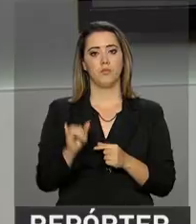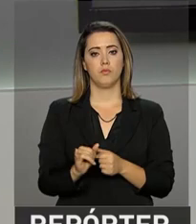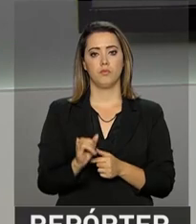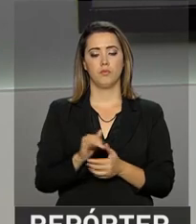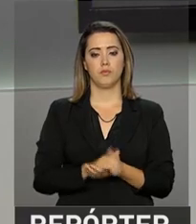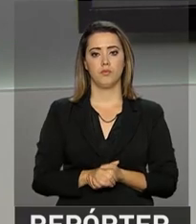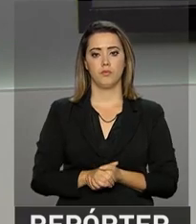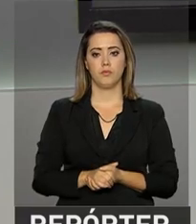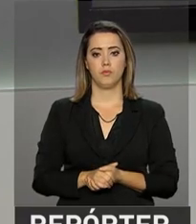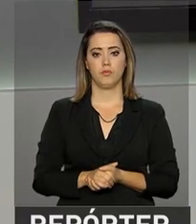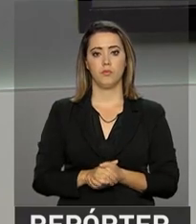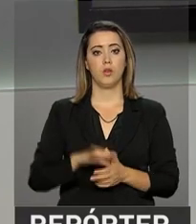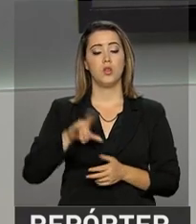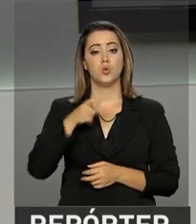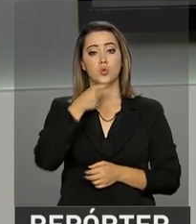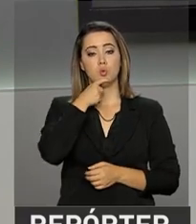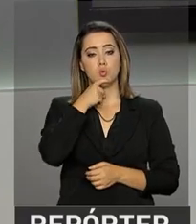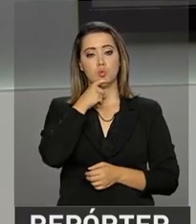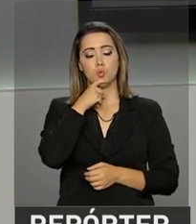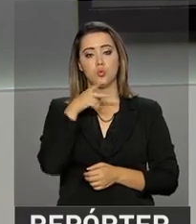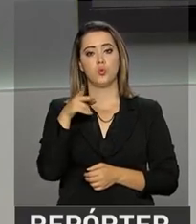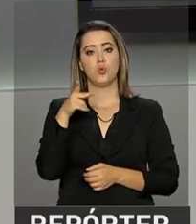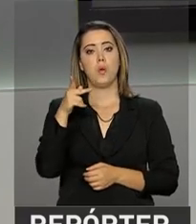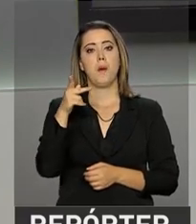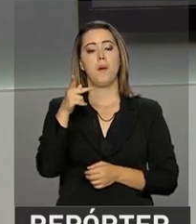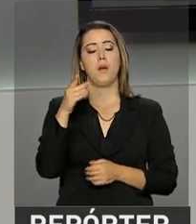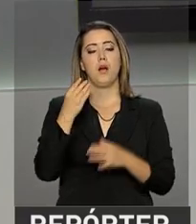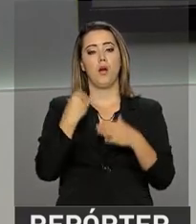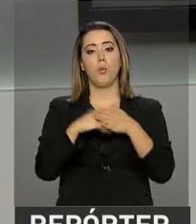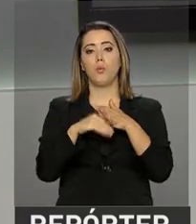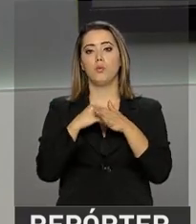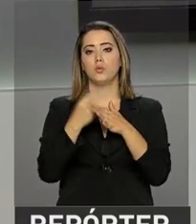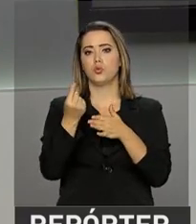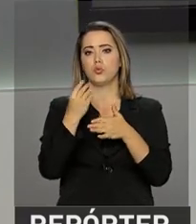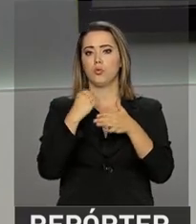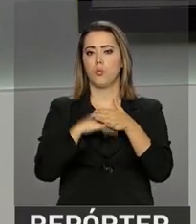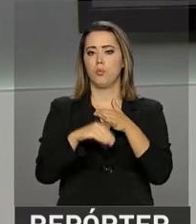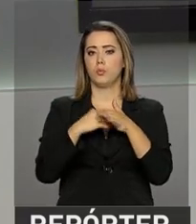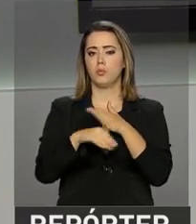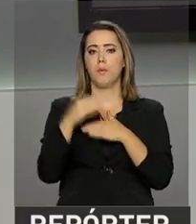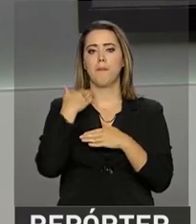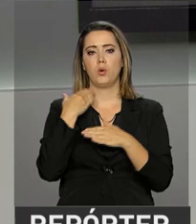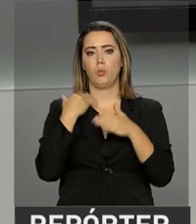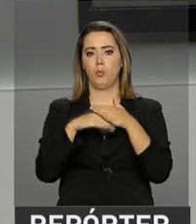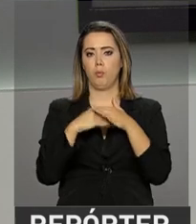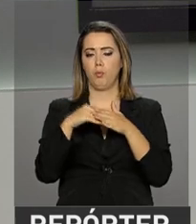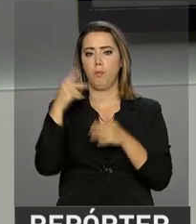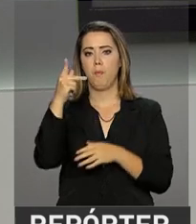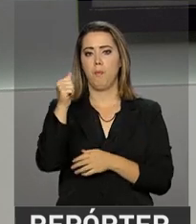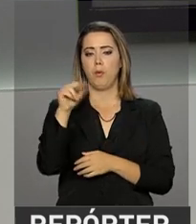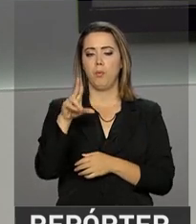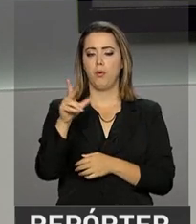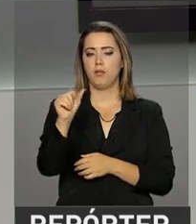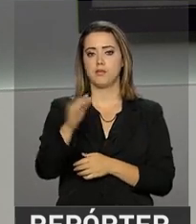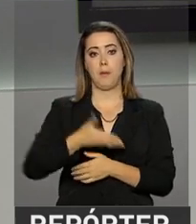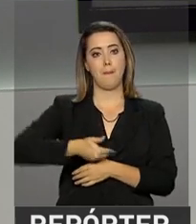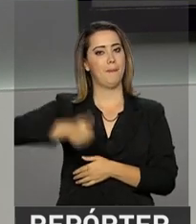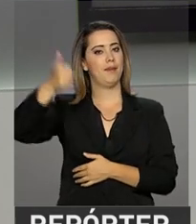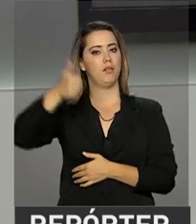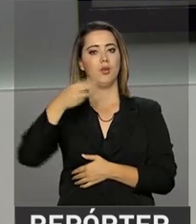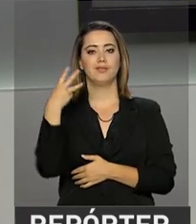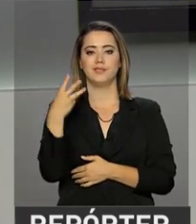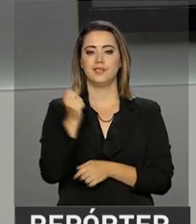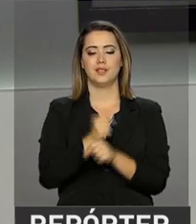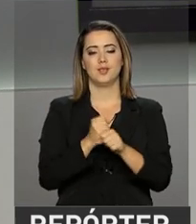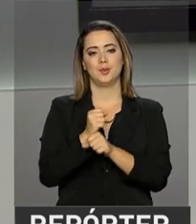Pereira em Julho a poupança teve o melhor resultado dos últimos 3 anos segundo o banco central a repórter Luana Karen tem